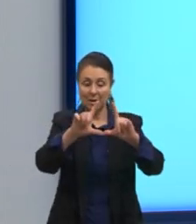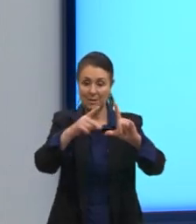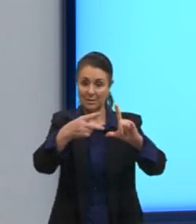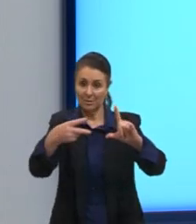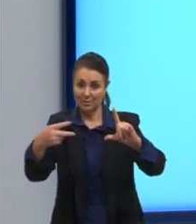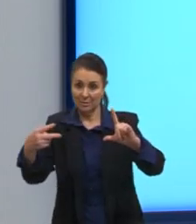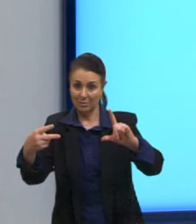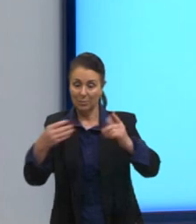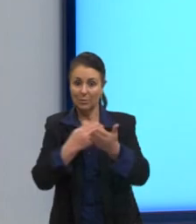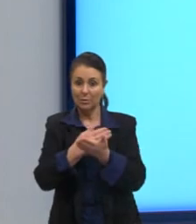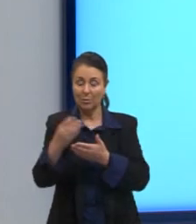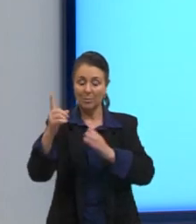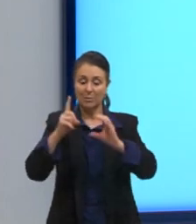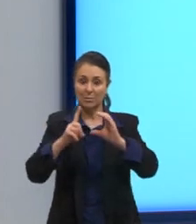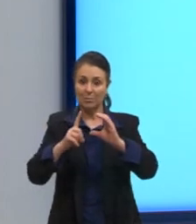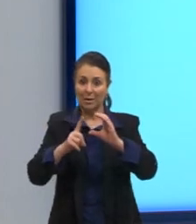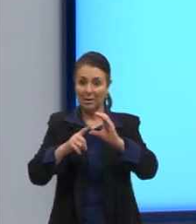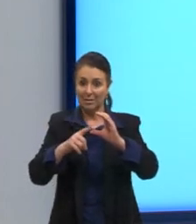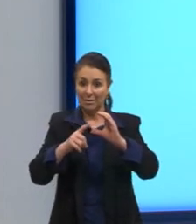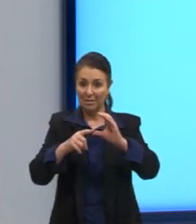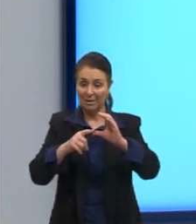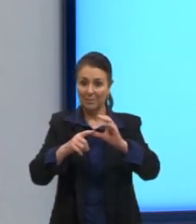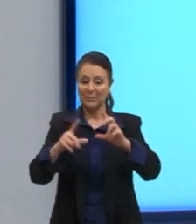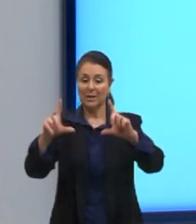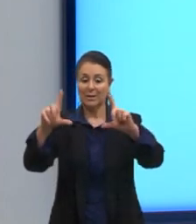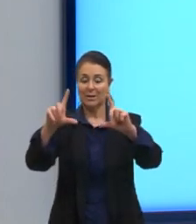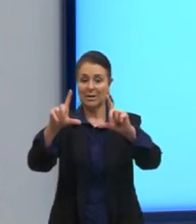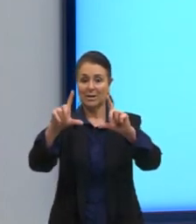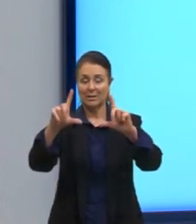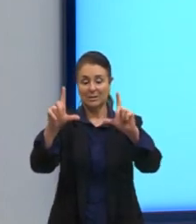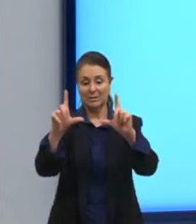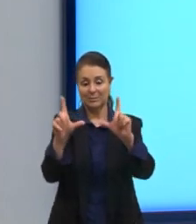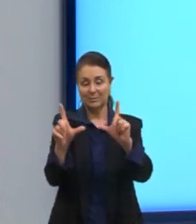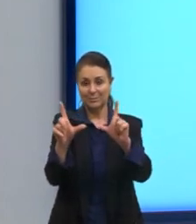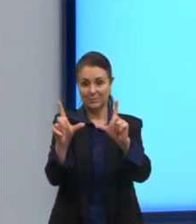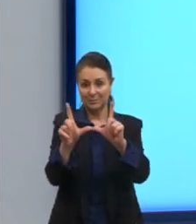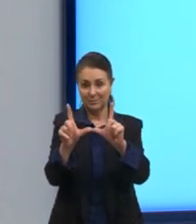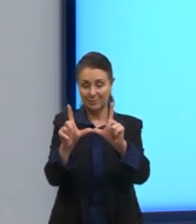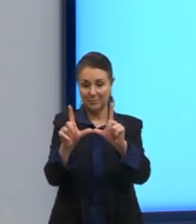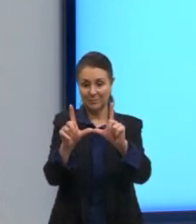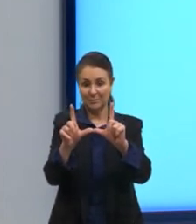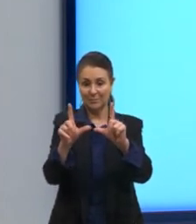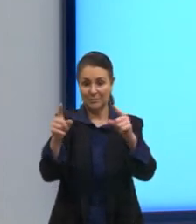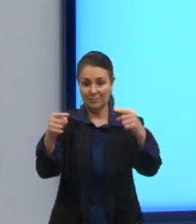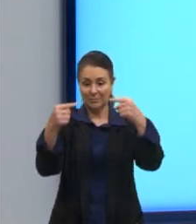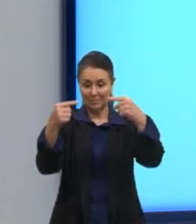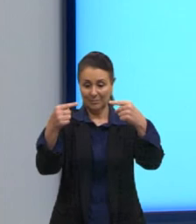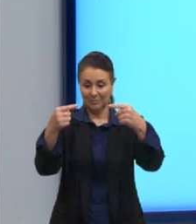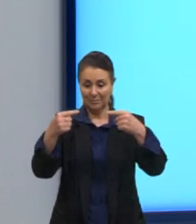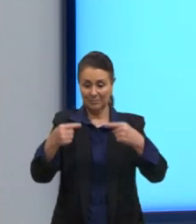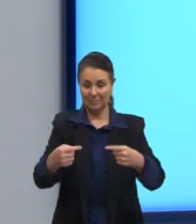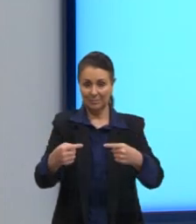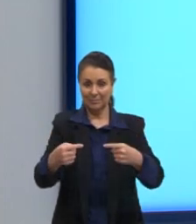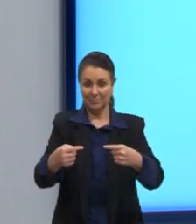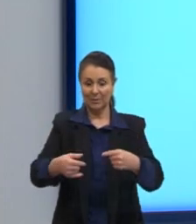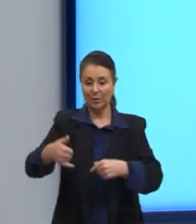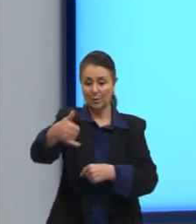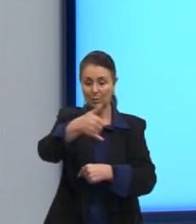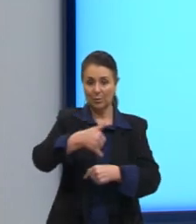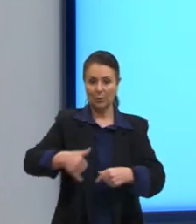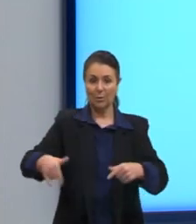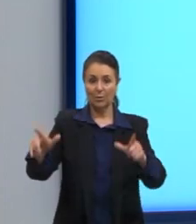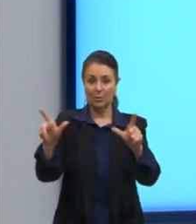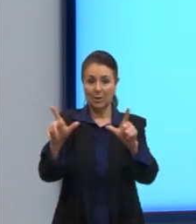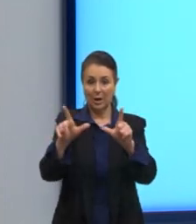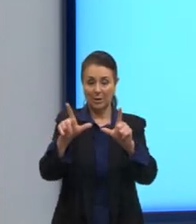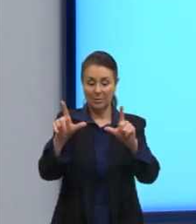uma cadeia saturada uma cadeia carbônica saturada por isso eu nomenclatura de gordura insaturada porque